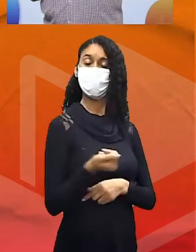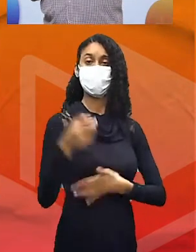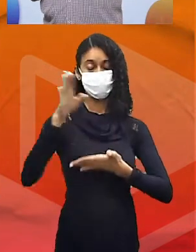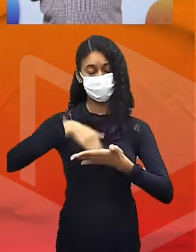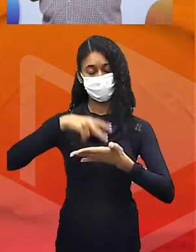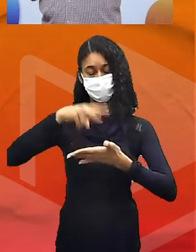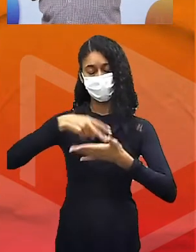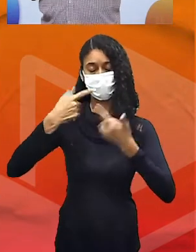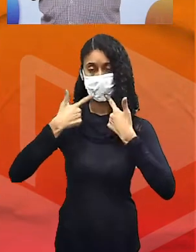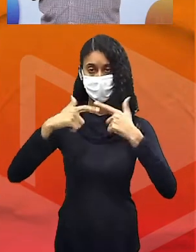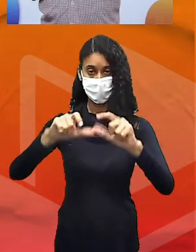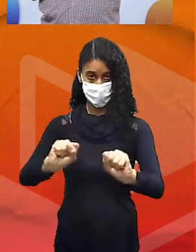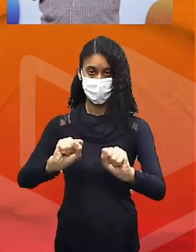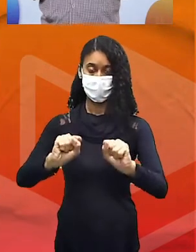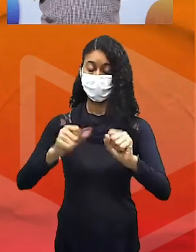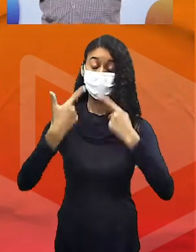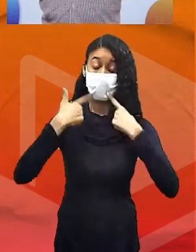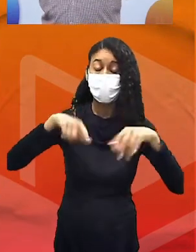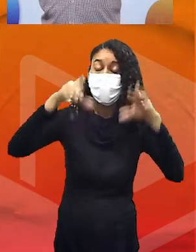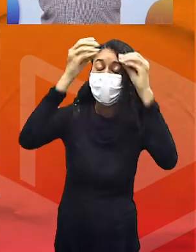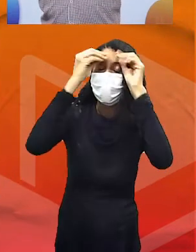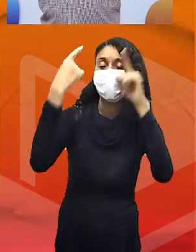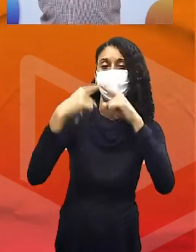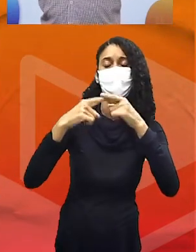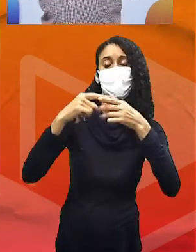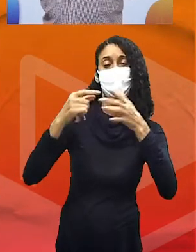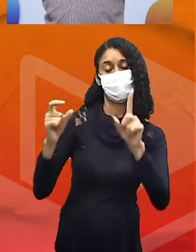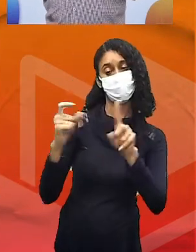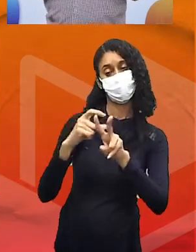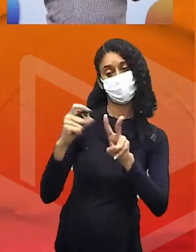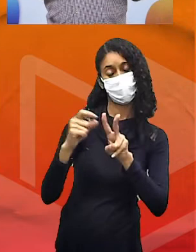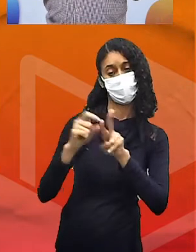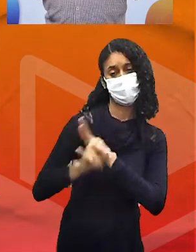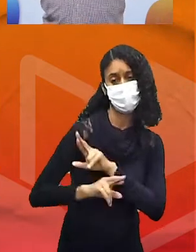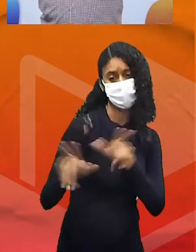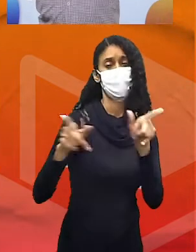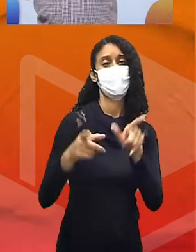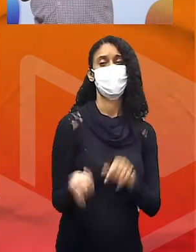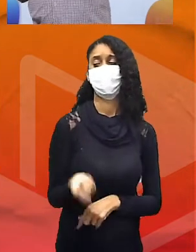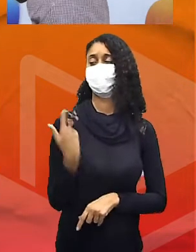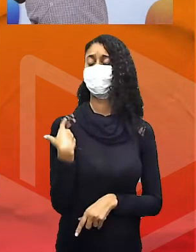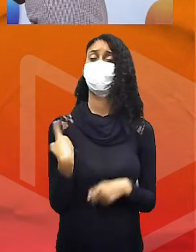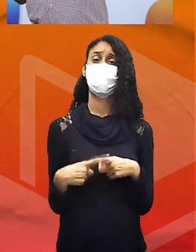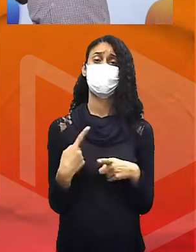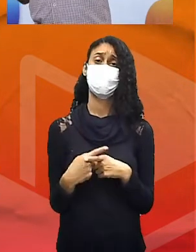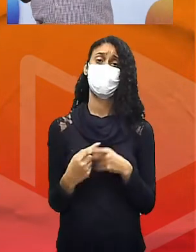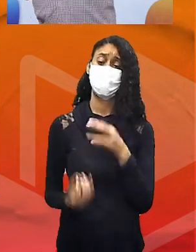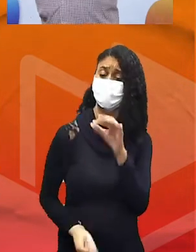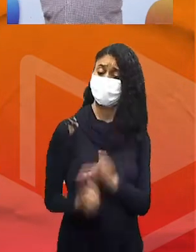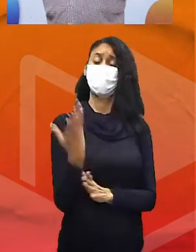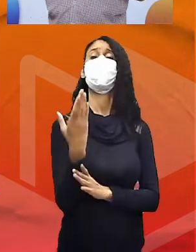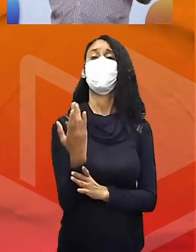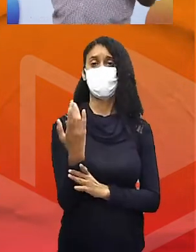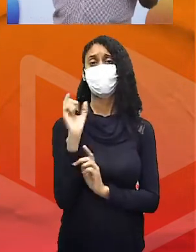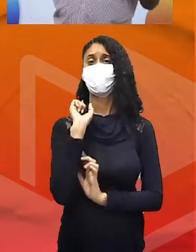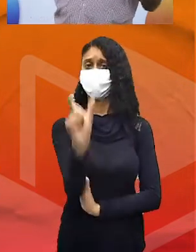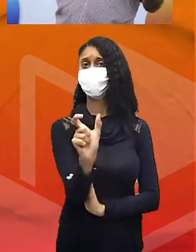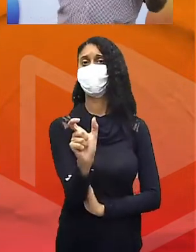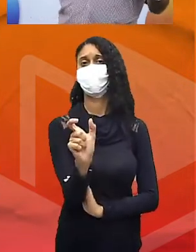vocabulário muito estranho, às vezes, porque ele inventava a palavra. Então, uma característica do Guimarães Rosa é